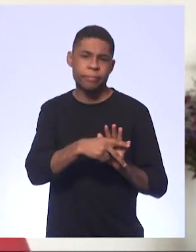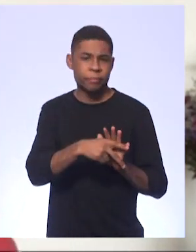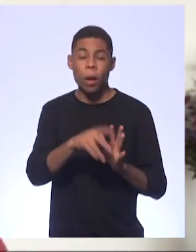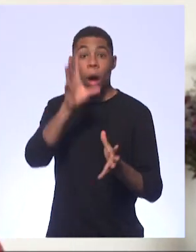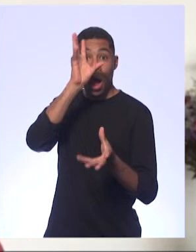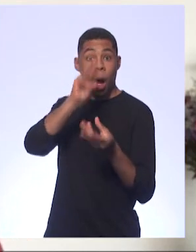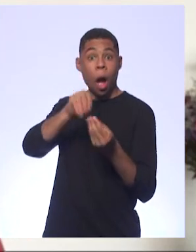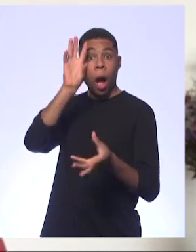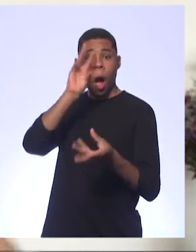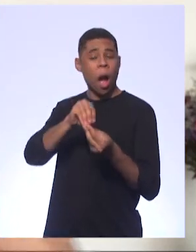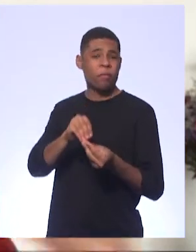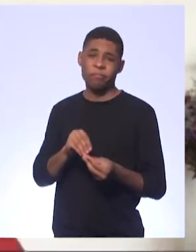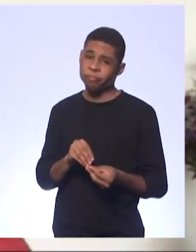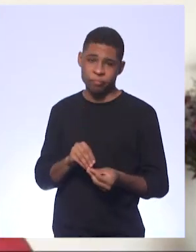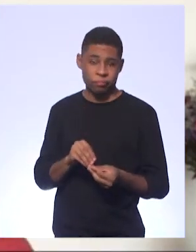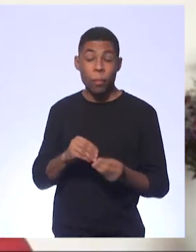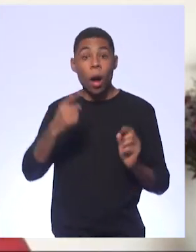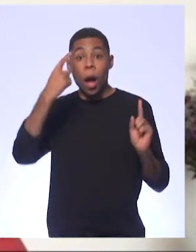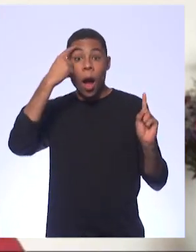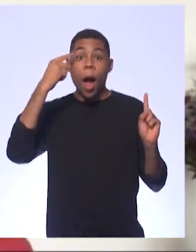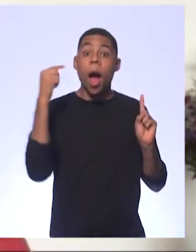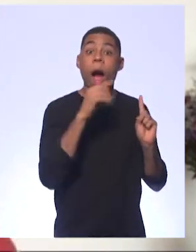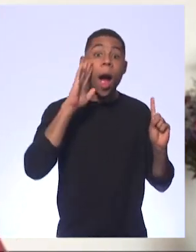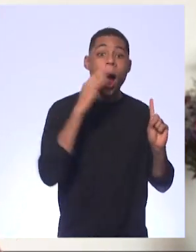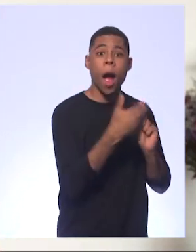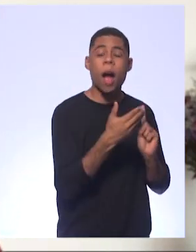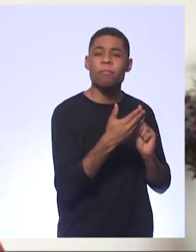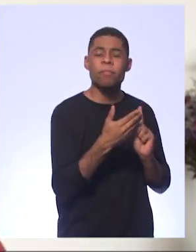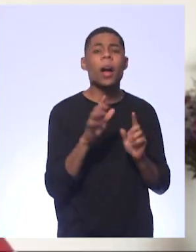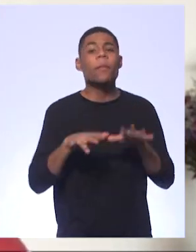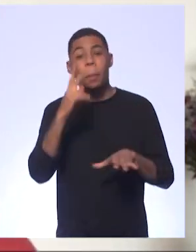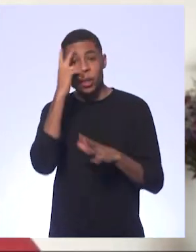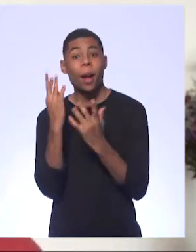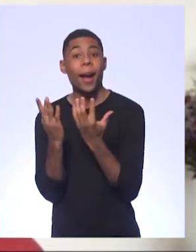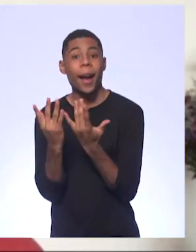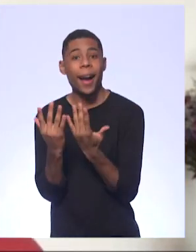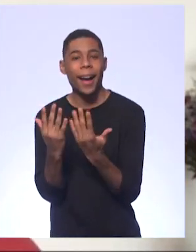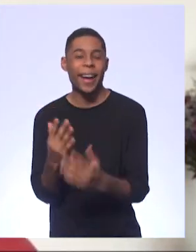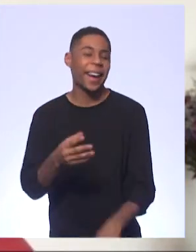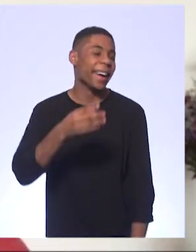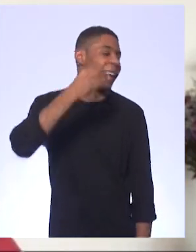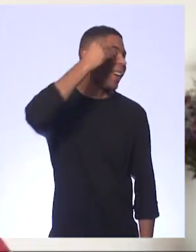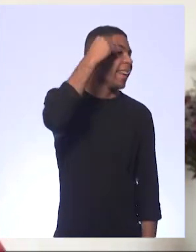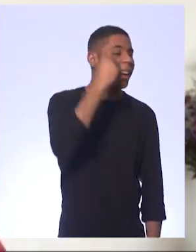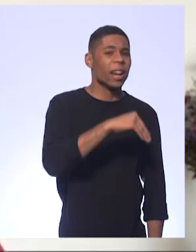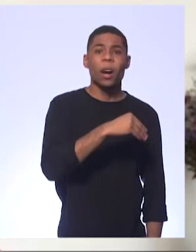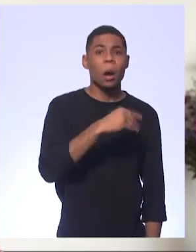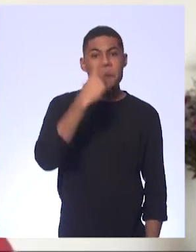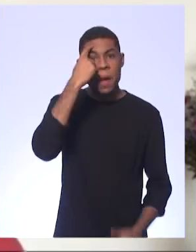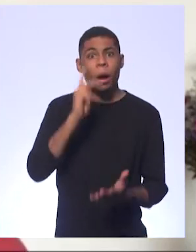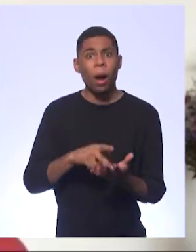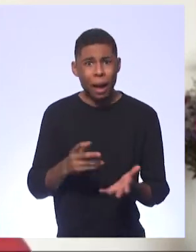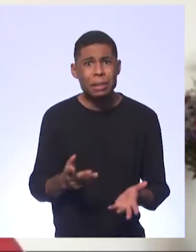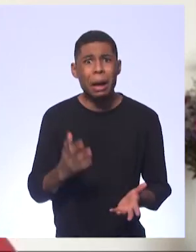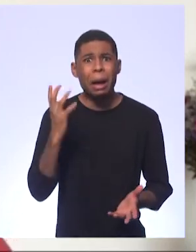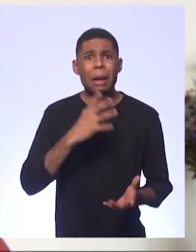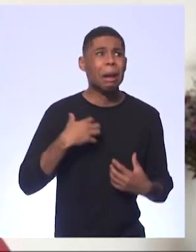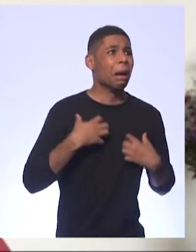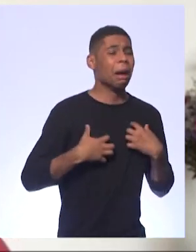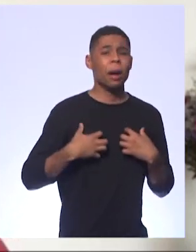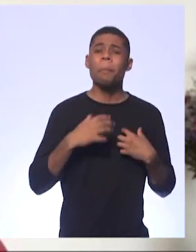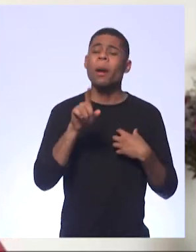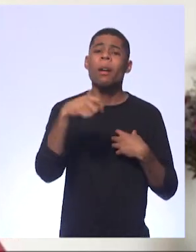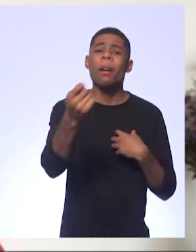fazer inferências, de entender ironias, enfim, a gente vai conversar sobre isso. Então, eu não quero também entrar